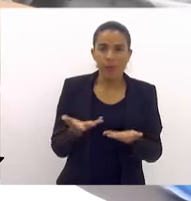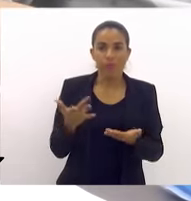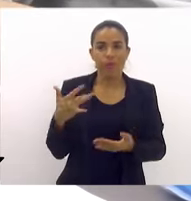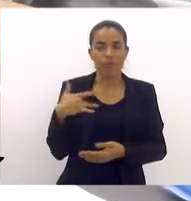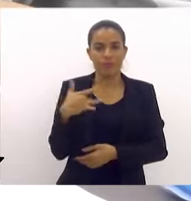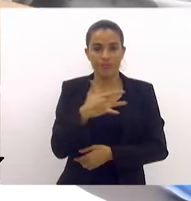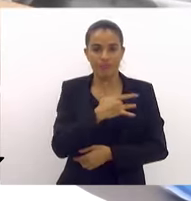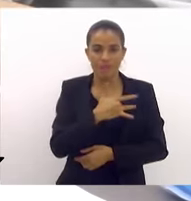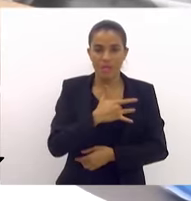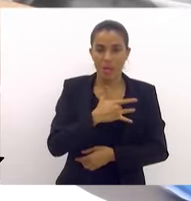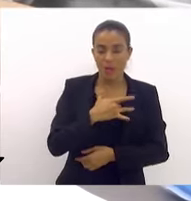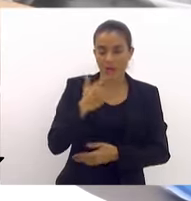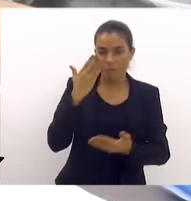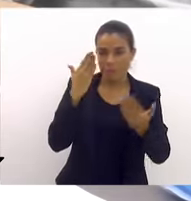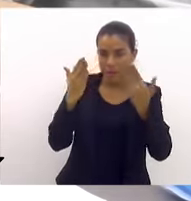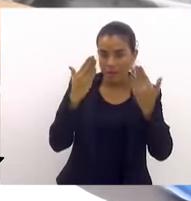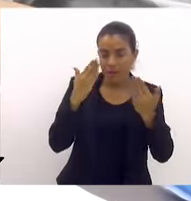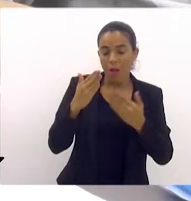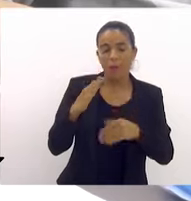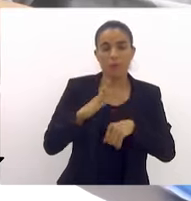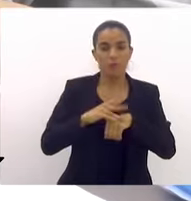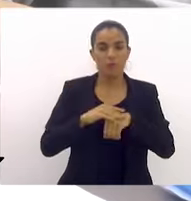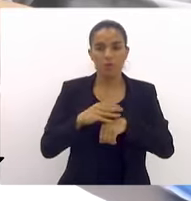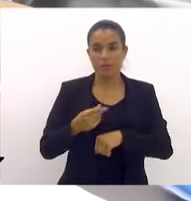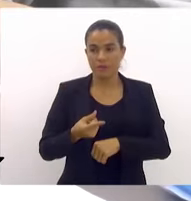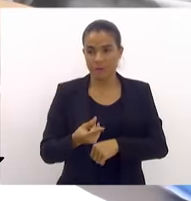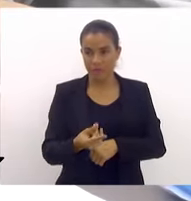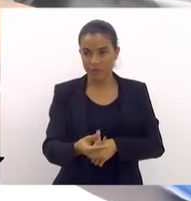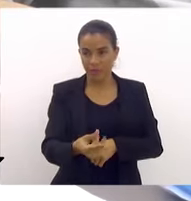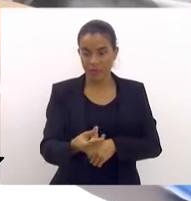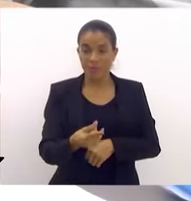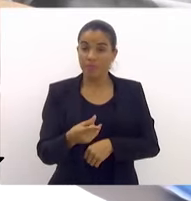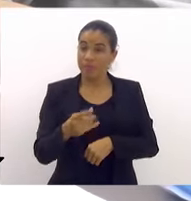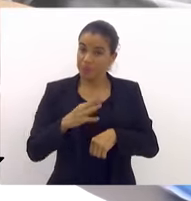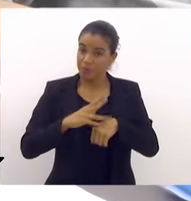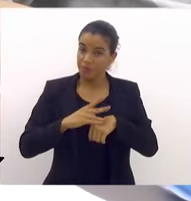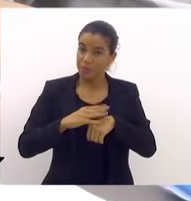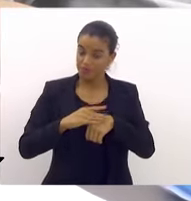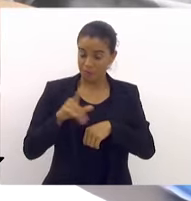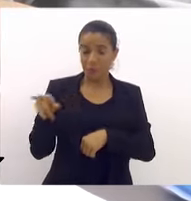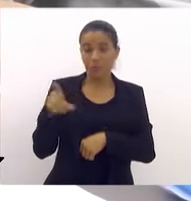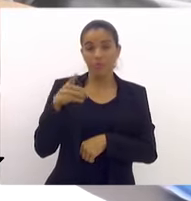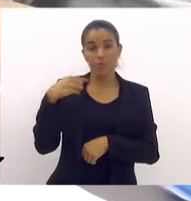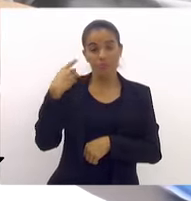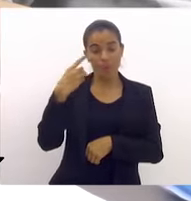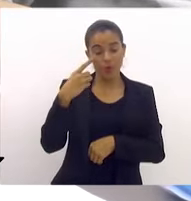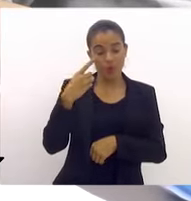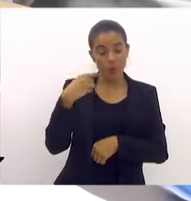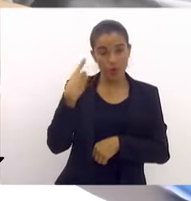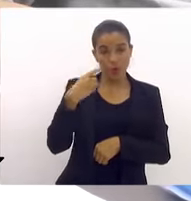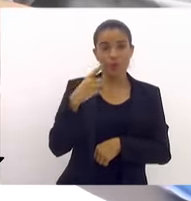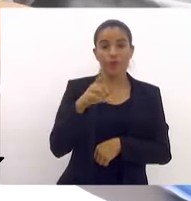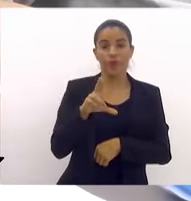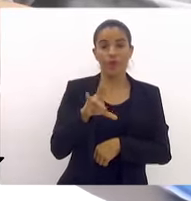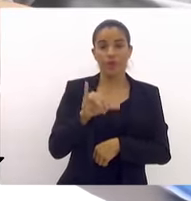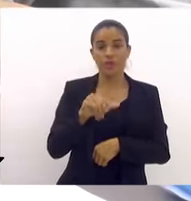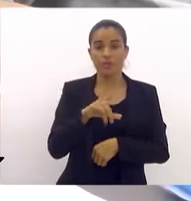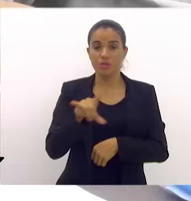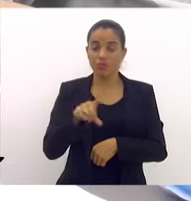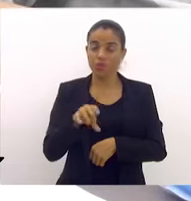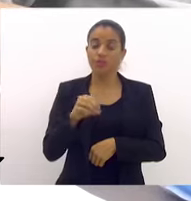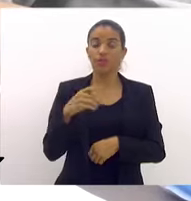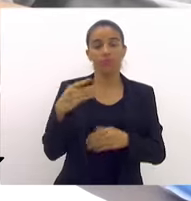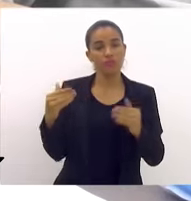saúde mental e doença crônica. E o professor Luizinho concordou, o que significaria um reforço